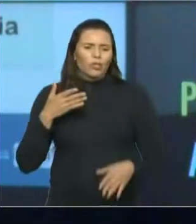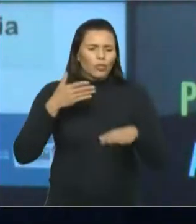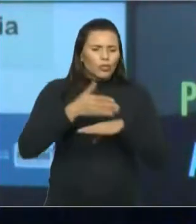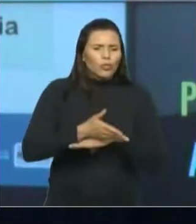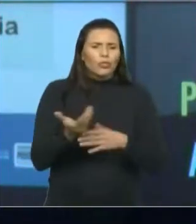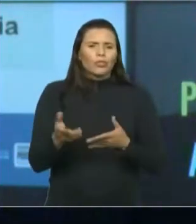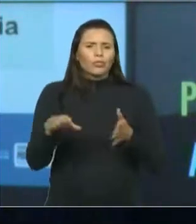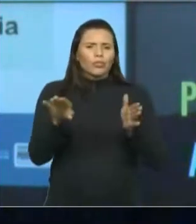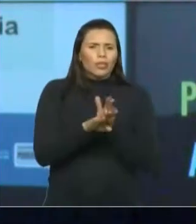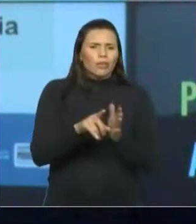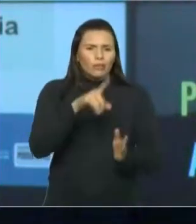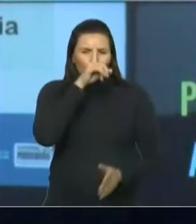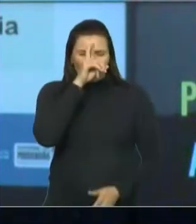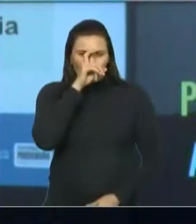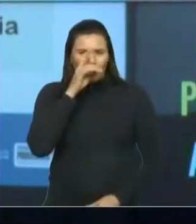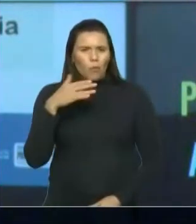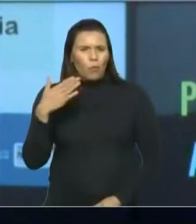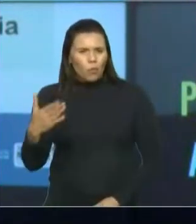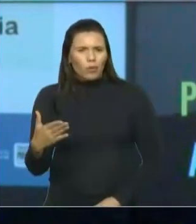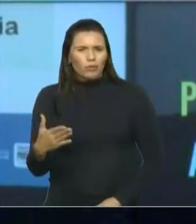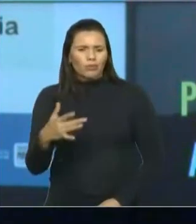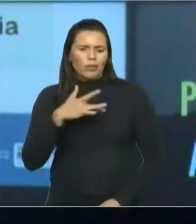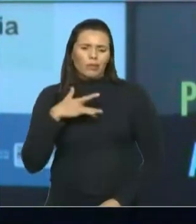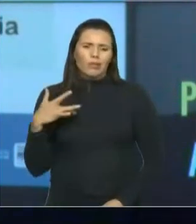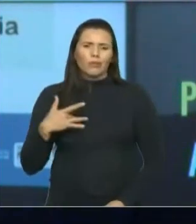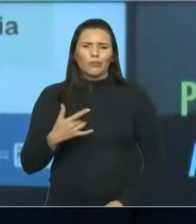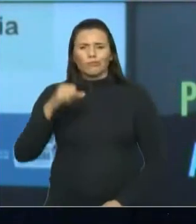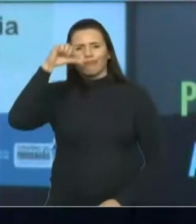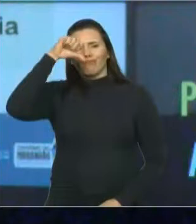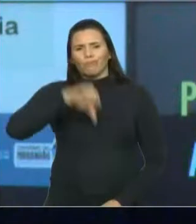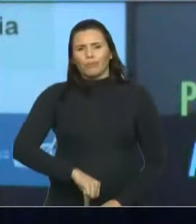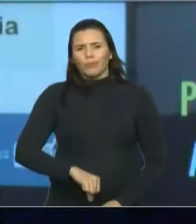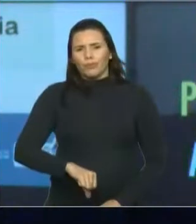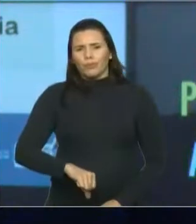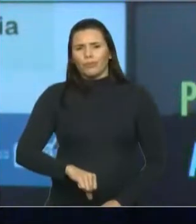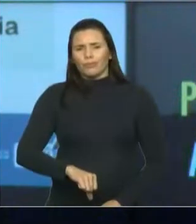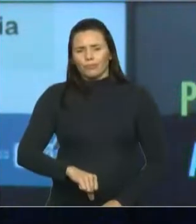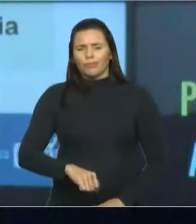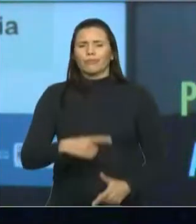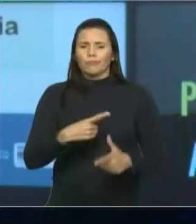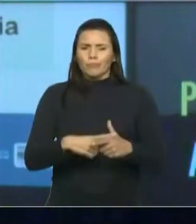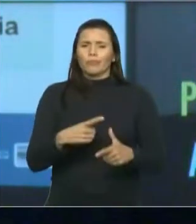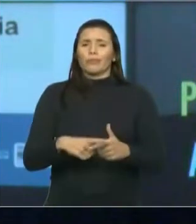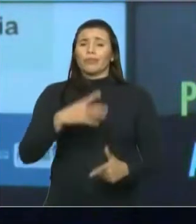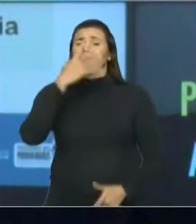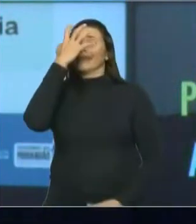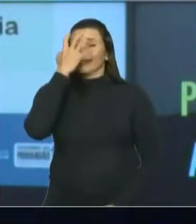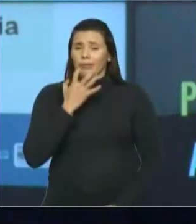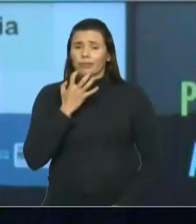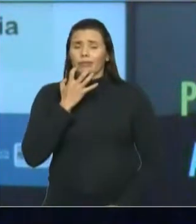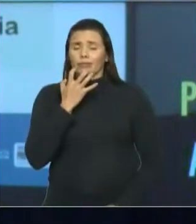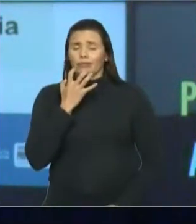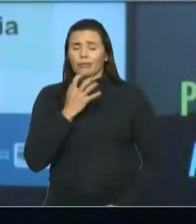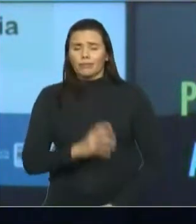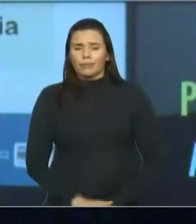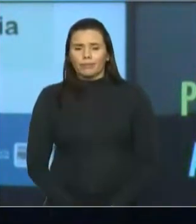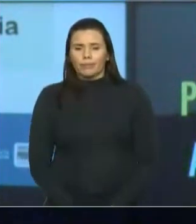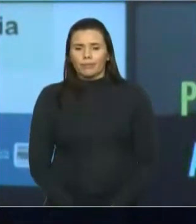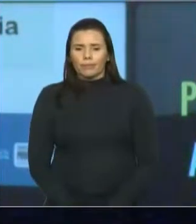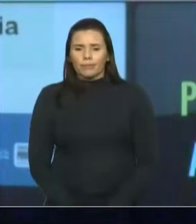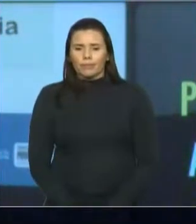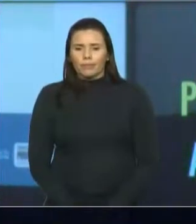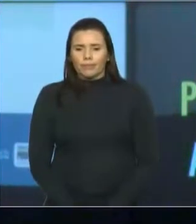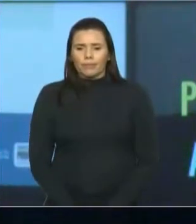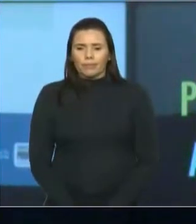saúde, apenas quando efetivamente tinha um problema de saúde. Pode